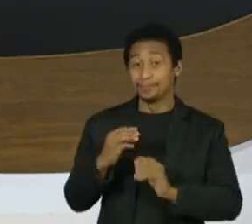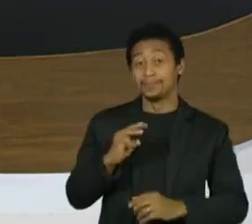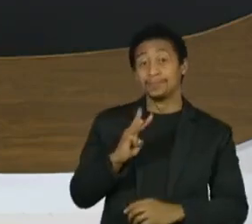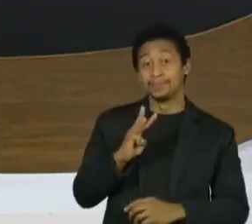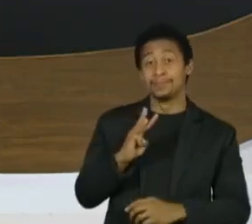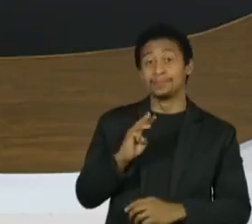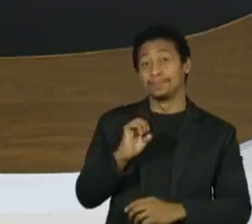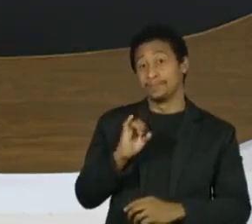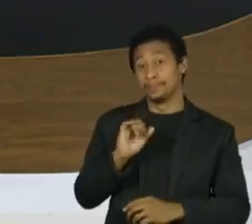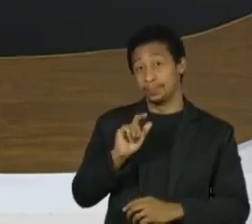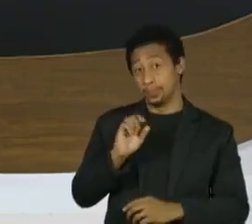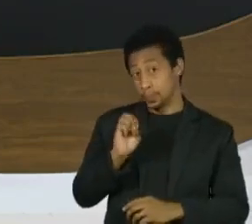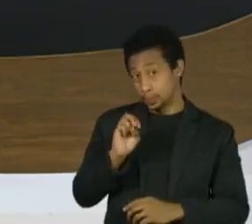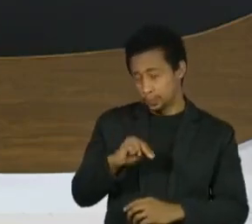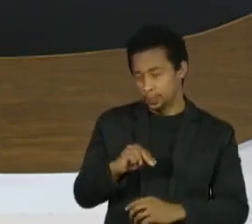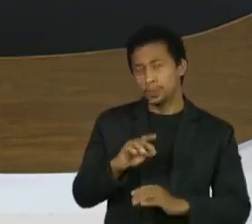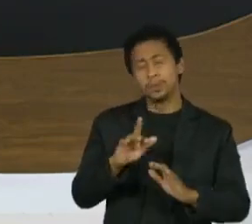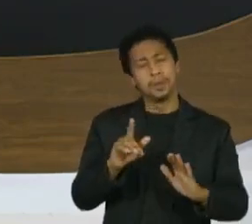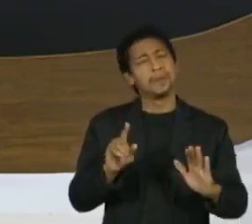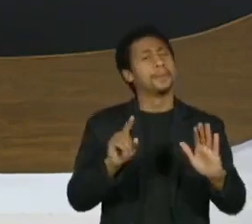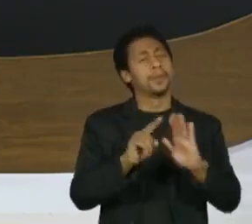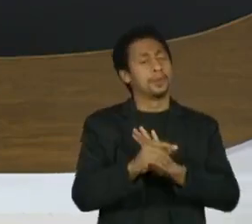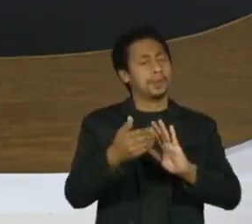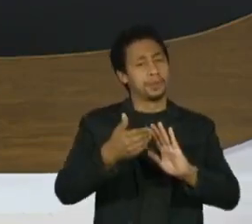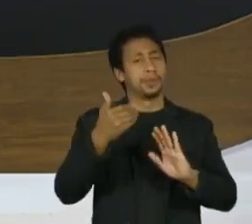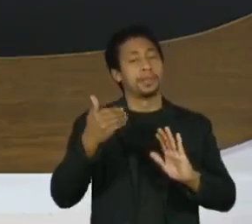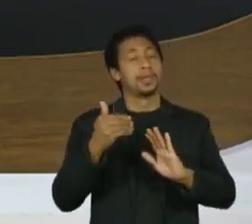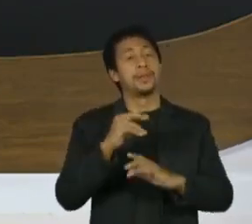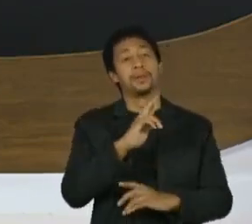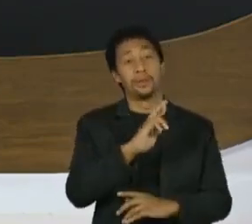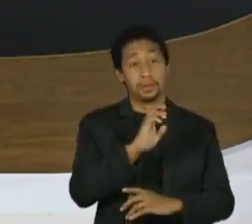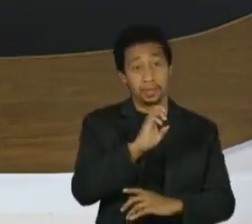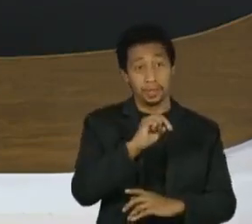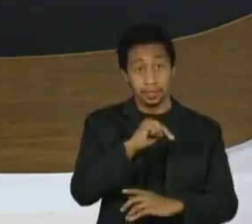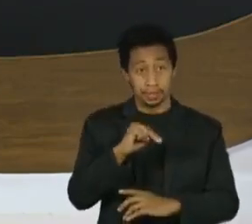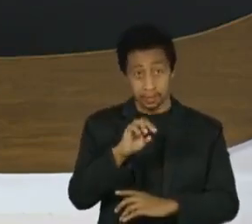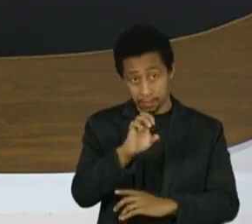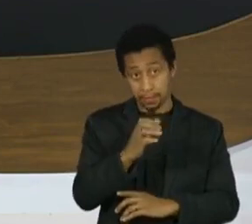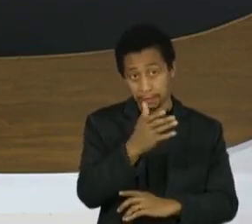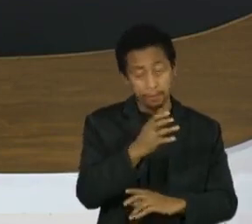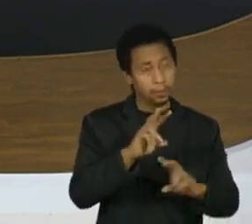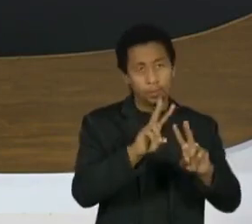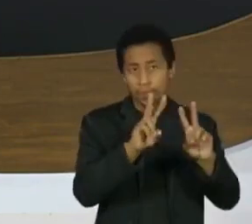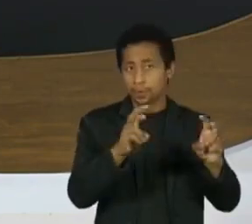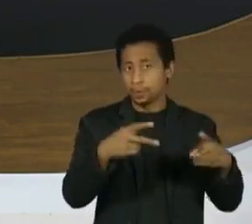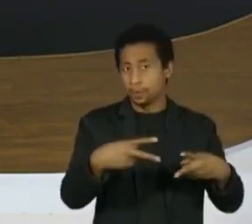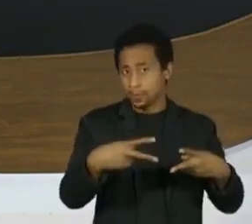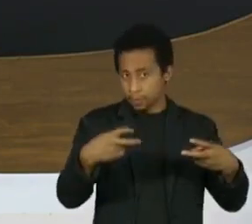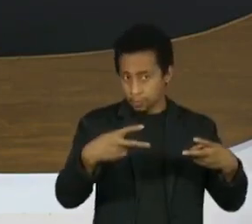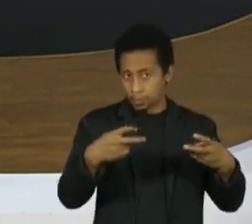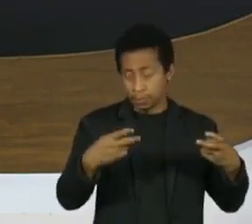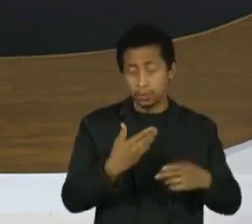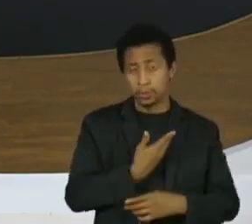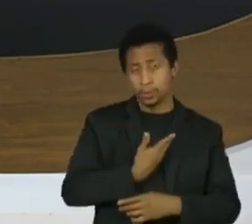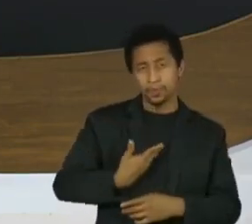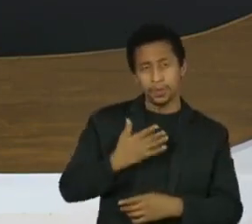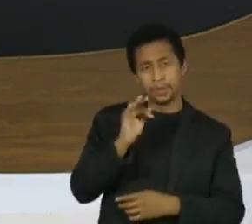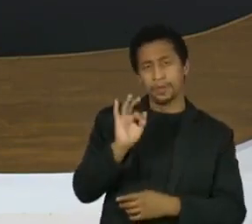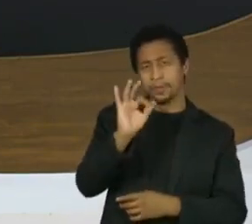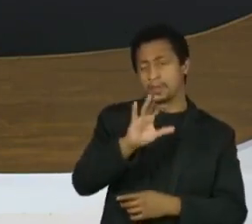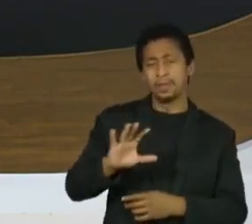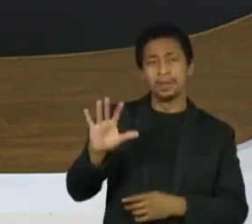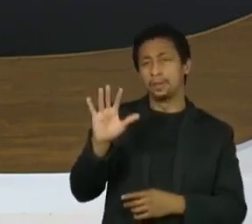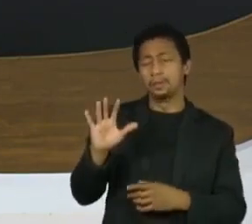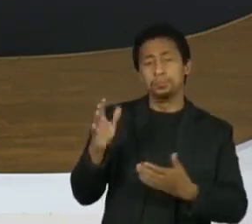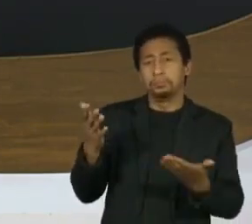vou retomar um pouco a pergunta da Renê sobre a Petrobras porque o governo parece não saber direito que ele espera